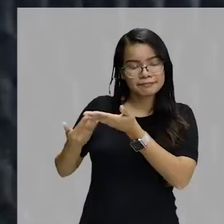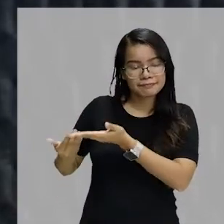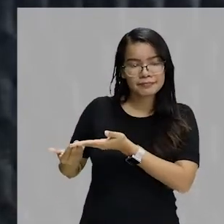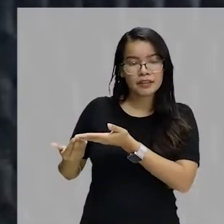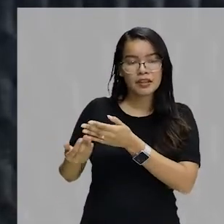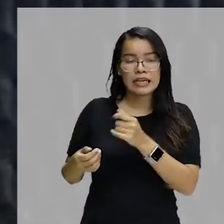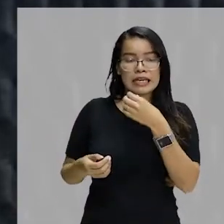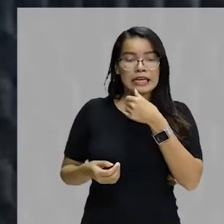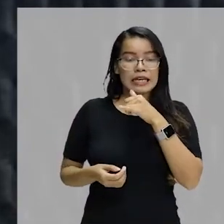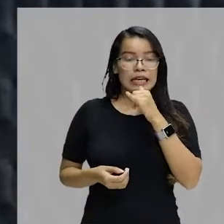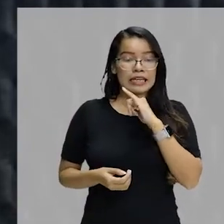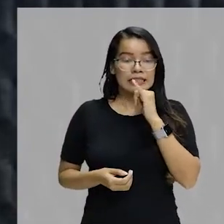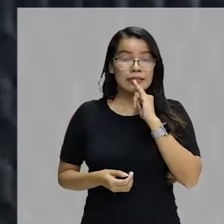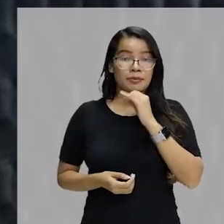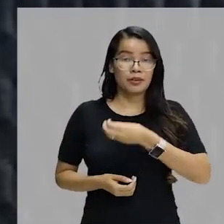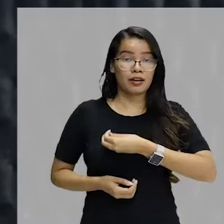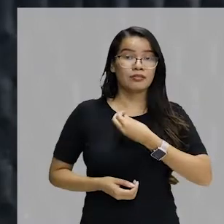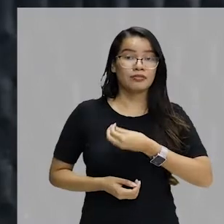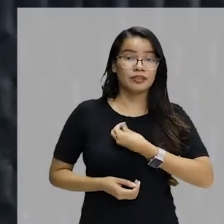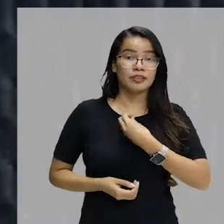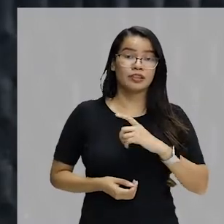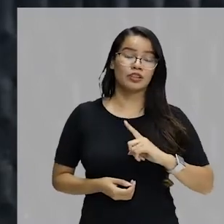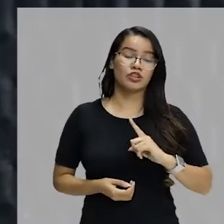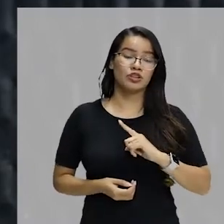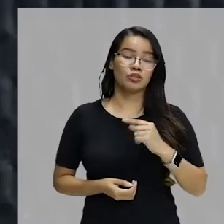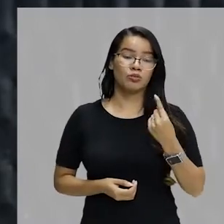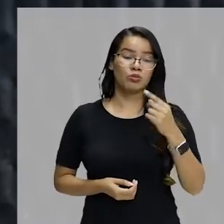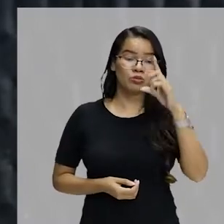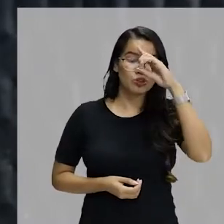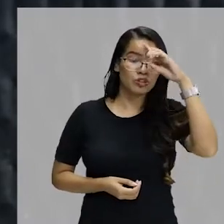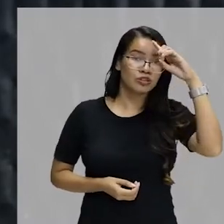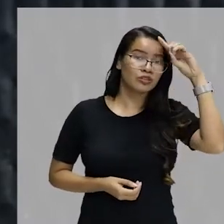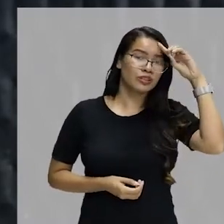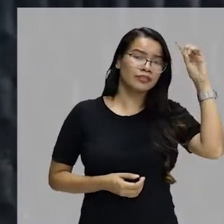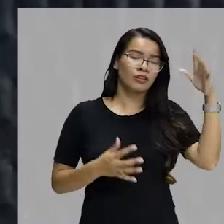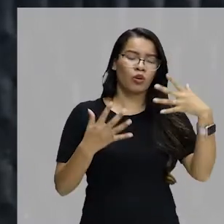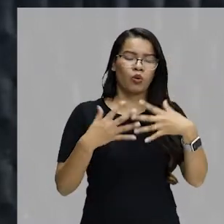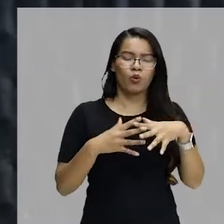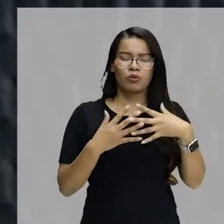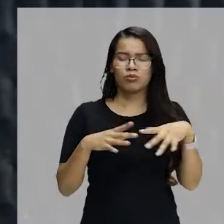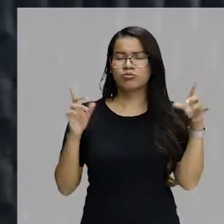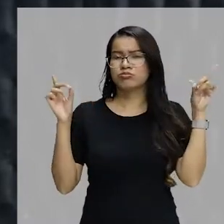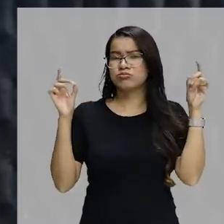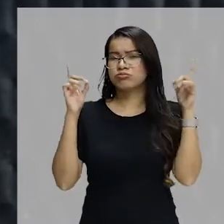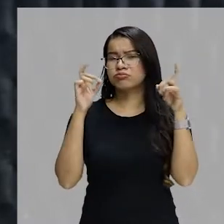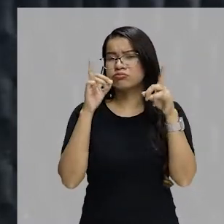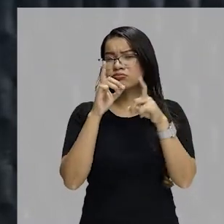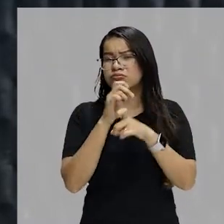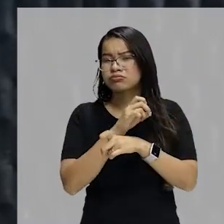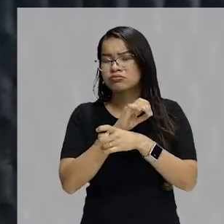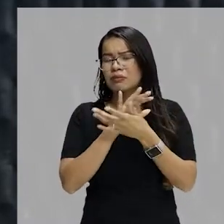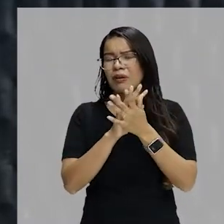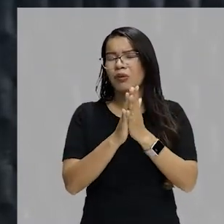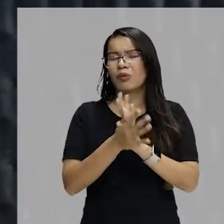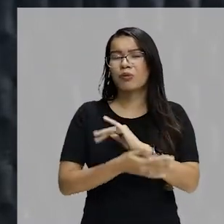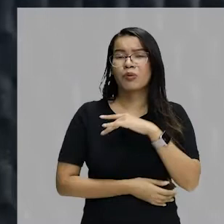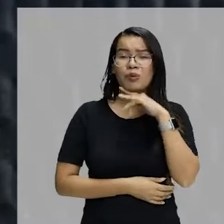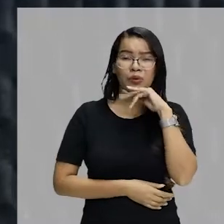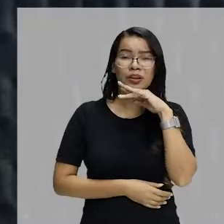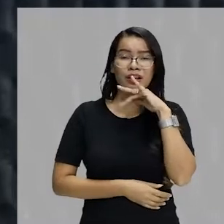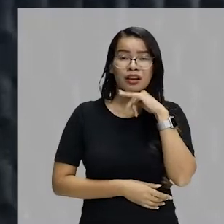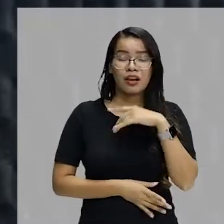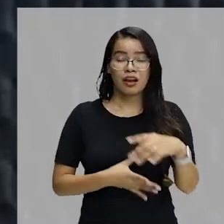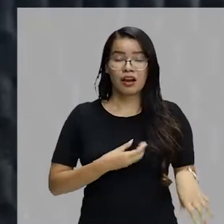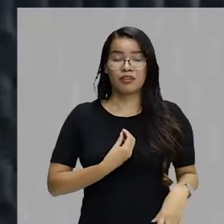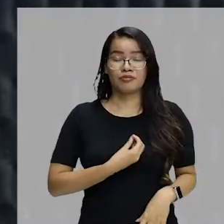Dom Pedro ele tinha um cotidiano, ele tinha uma vida extremamente conturbada, uma vida chamaçada. A vida de Dom